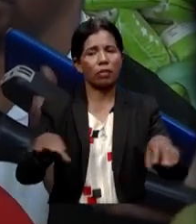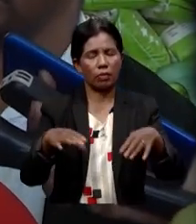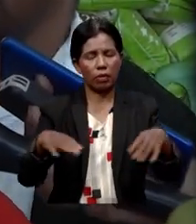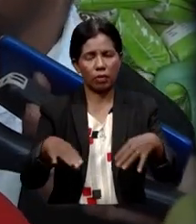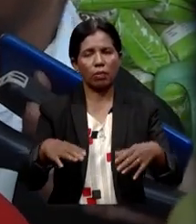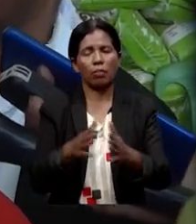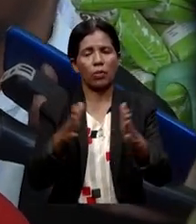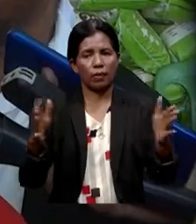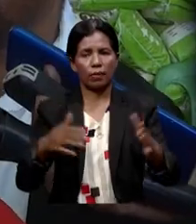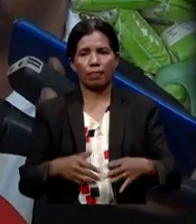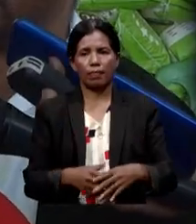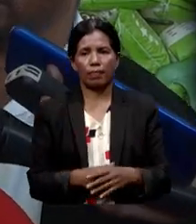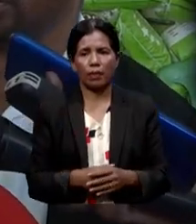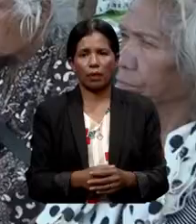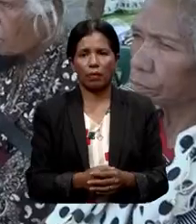nata.